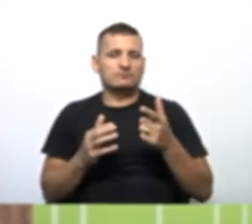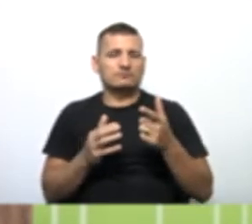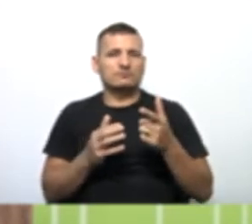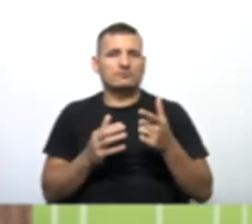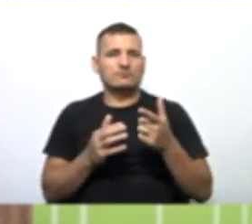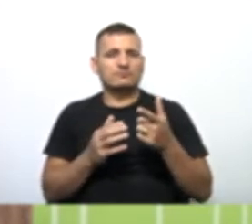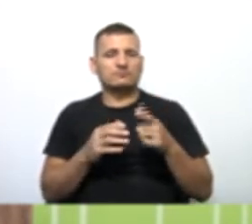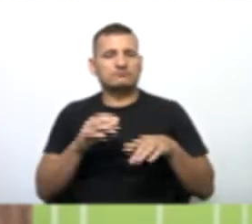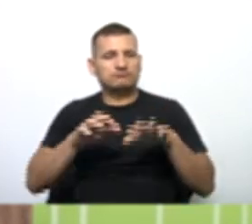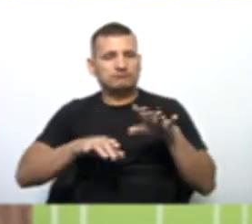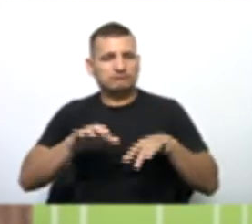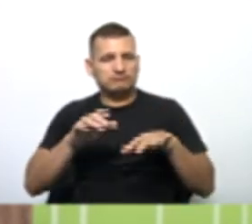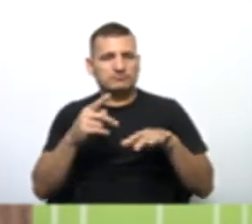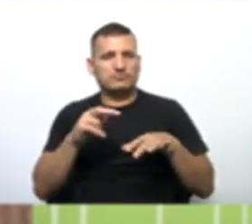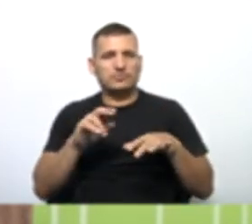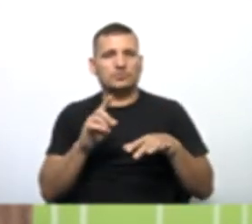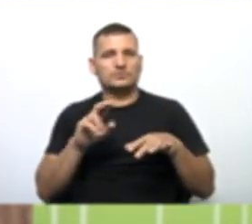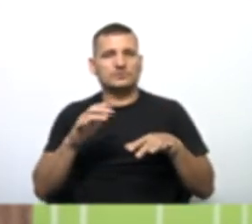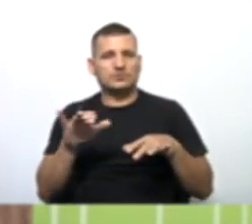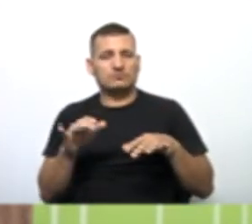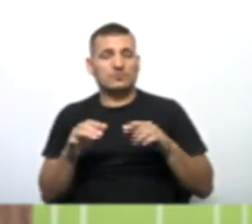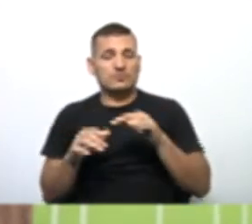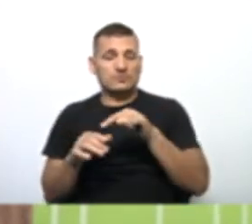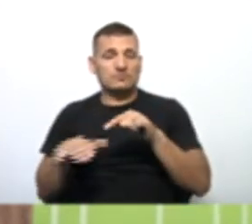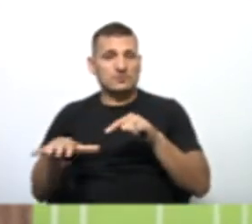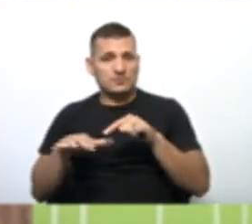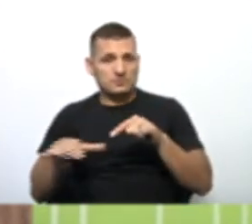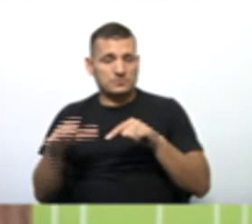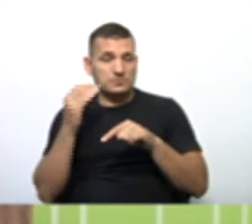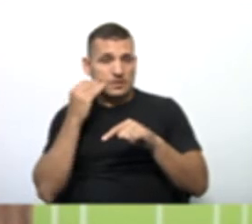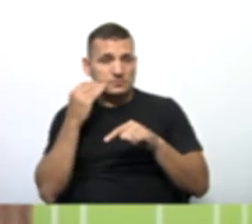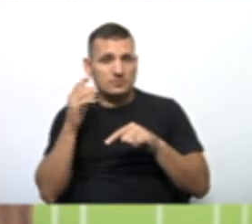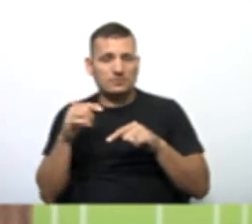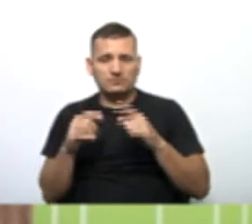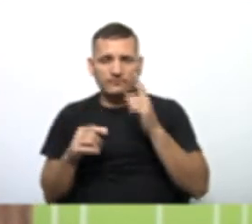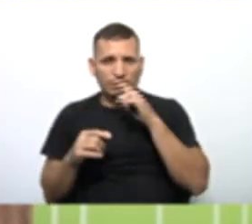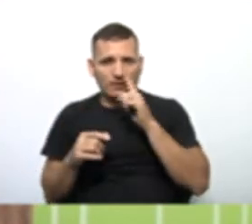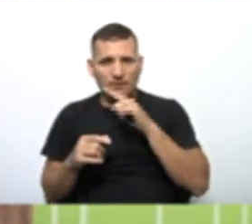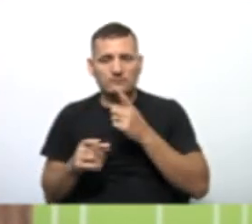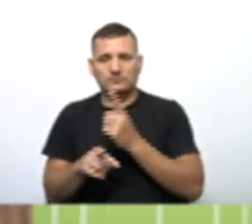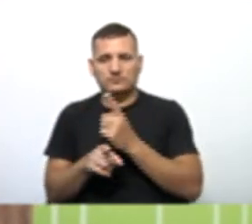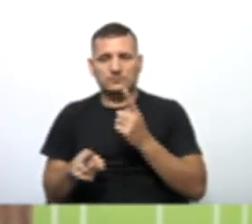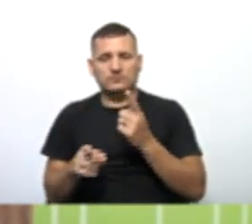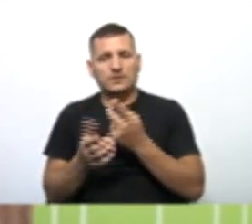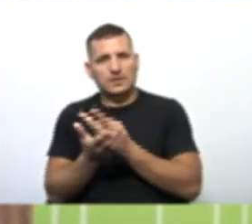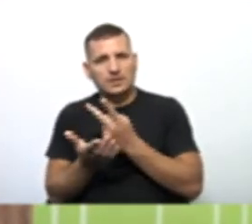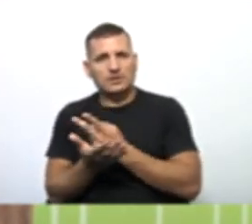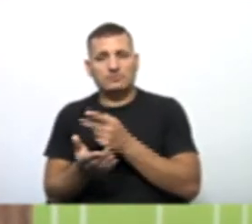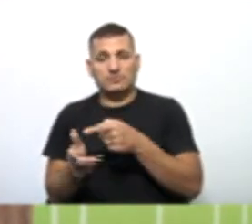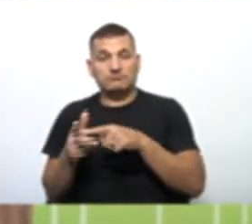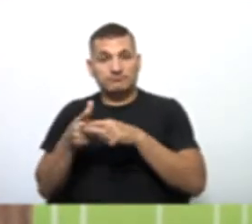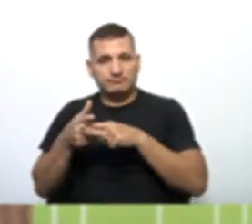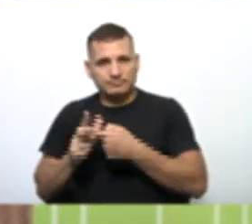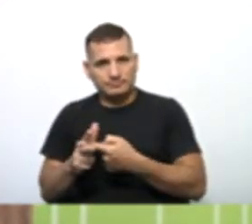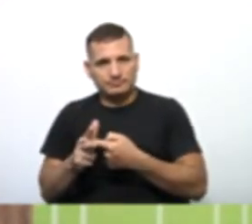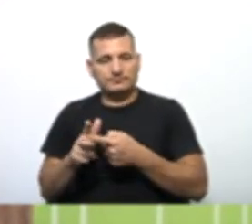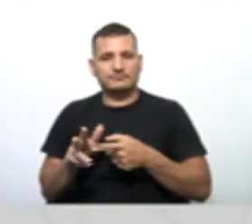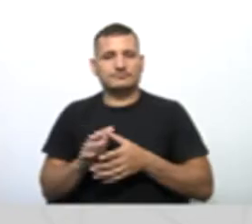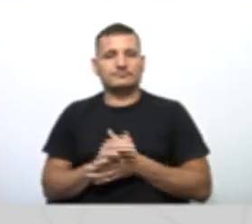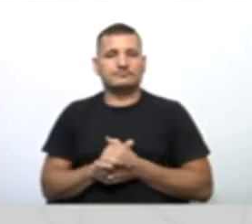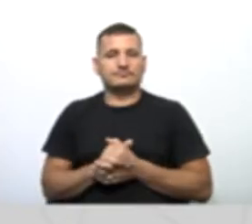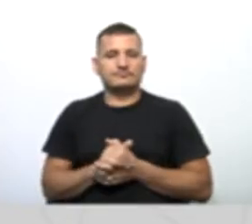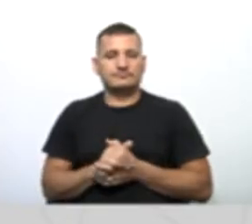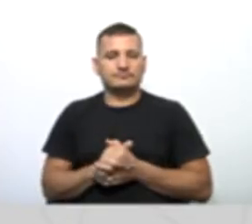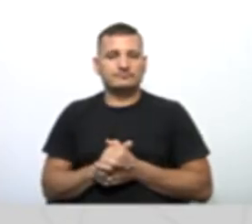achar possíveis falhas, possíveis erros na programação para se arrumar, ok? Então, assim, a gente